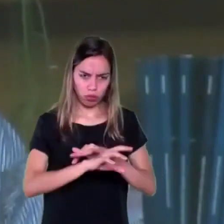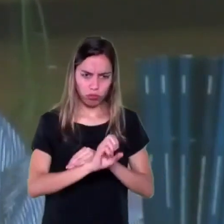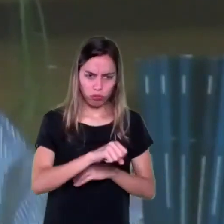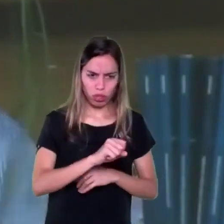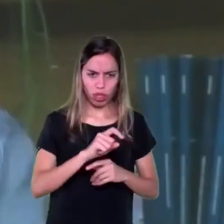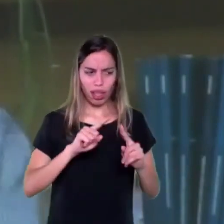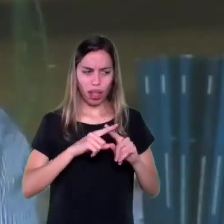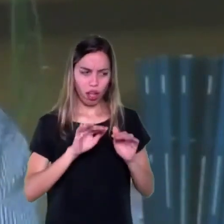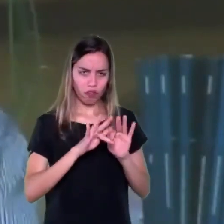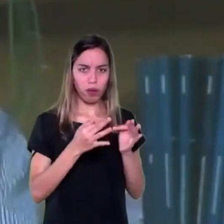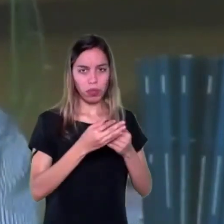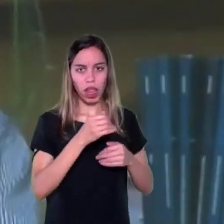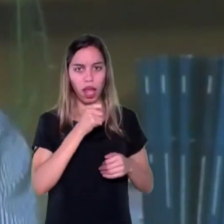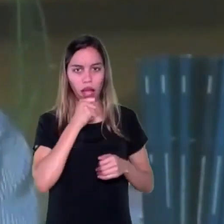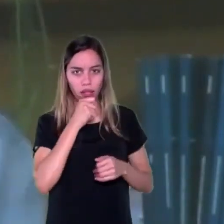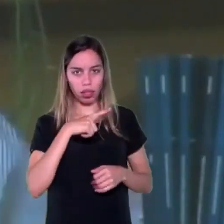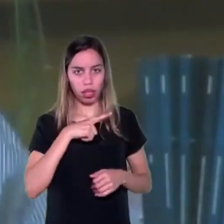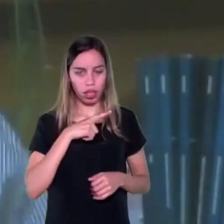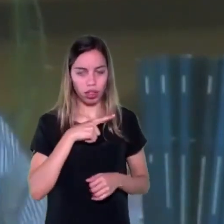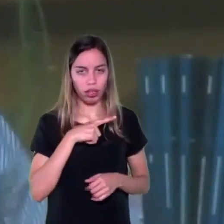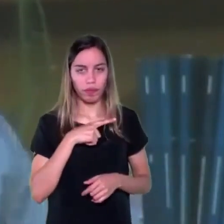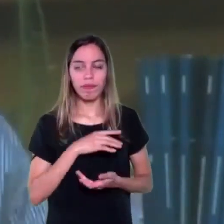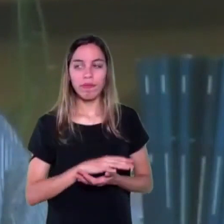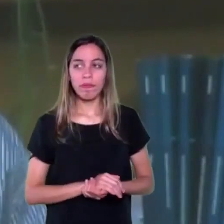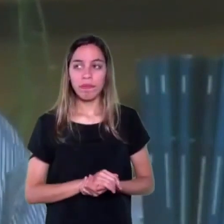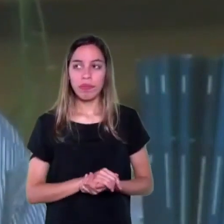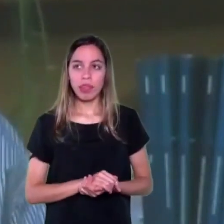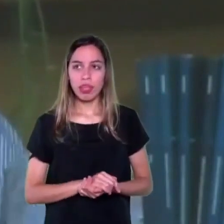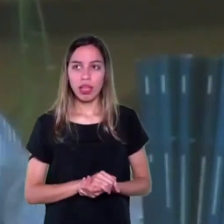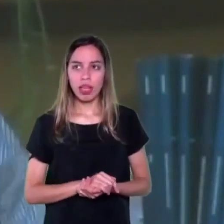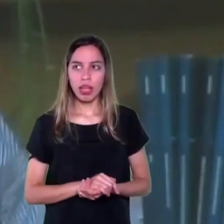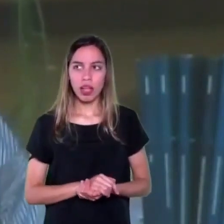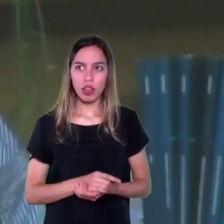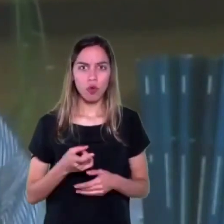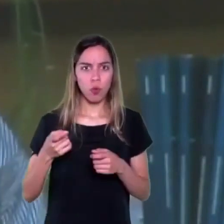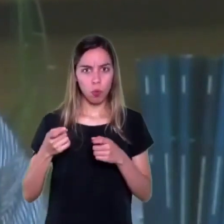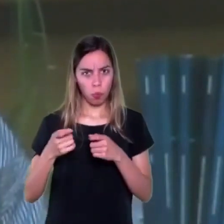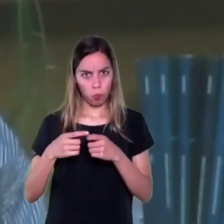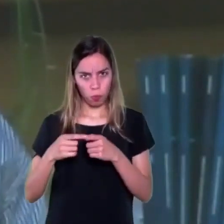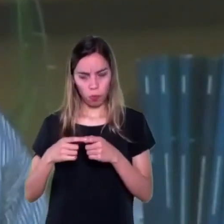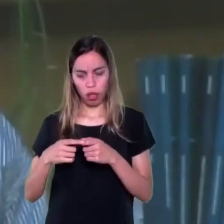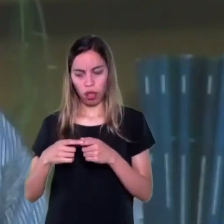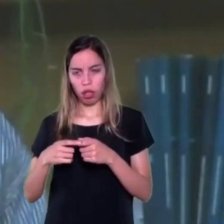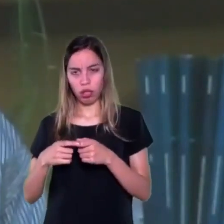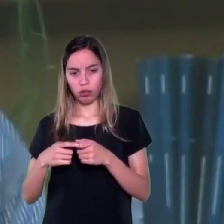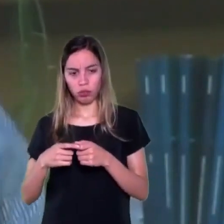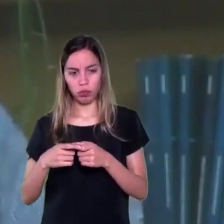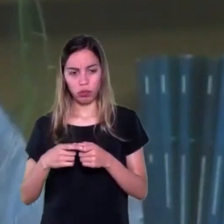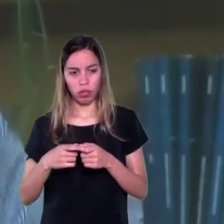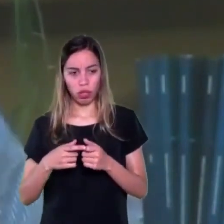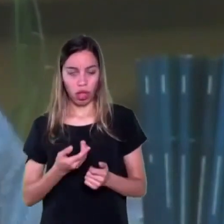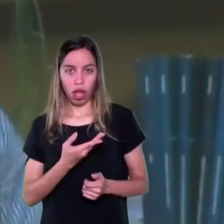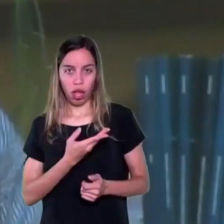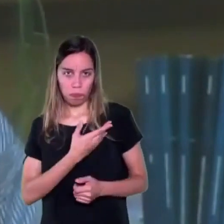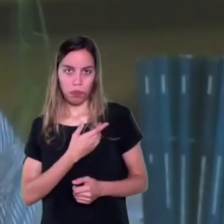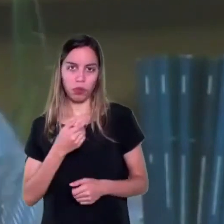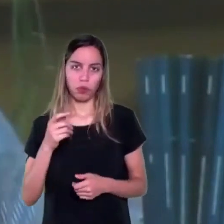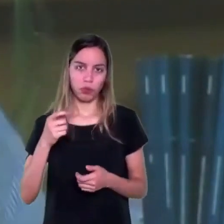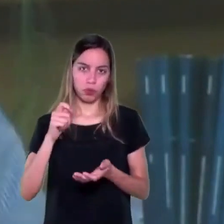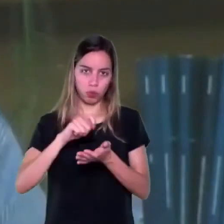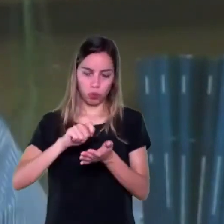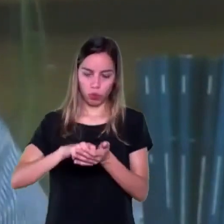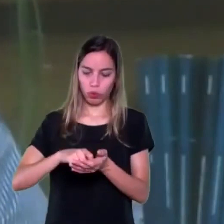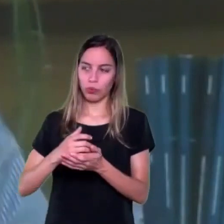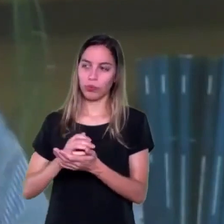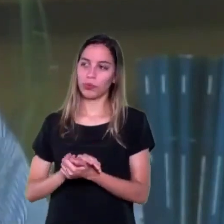família. Agora, o Dr. Coutinho era um amigo do Guimarães Rosa. E quando vinha para Itaúna,